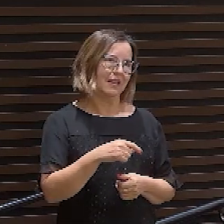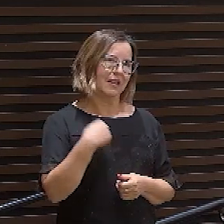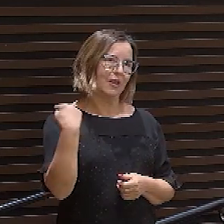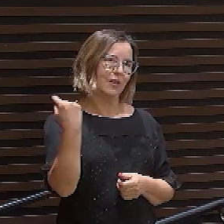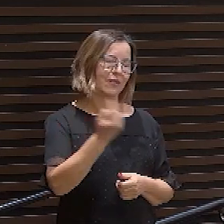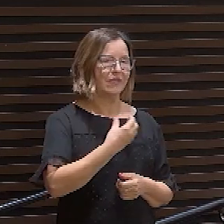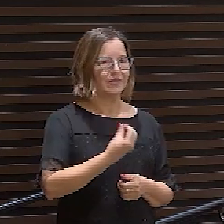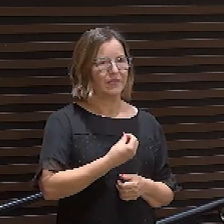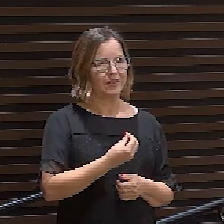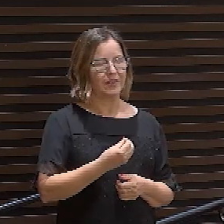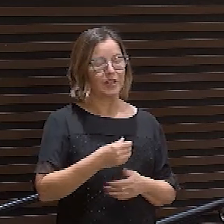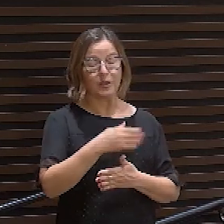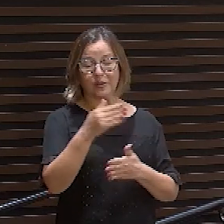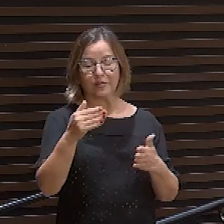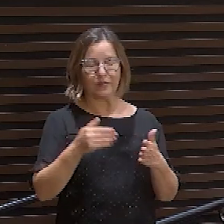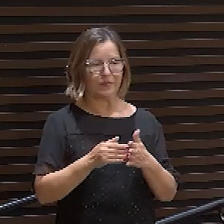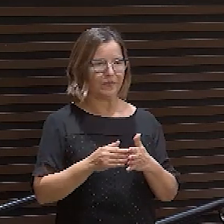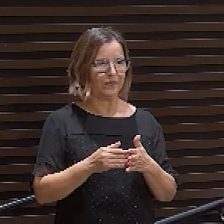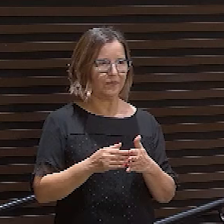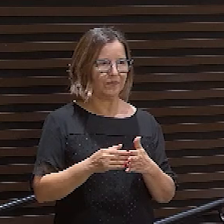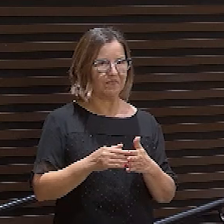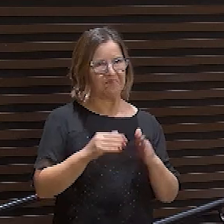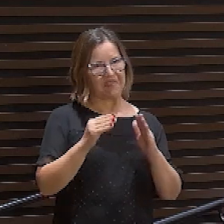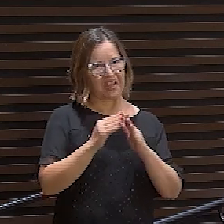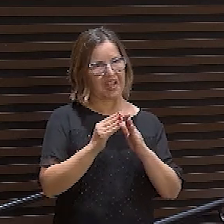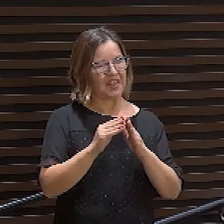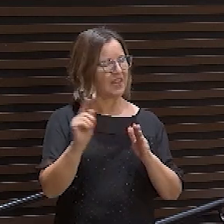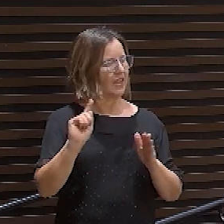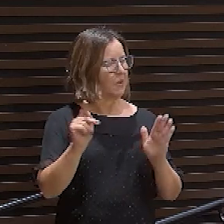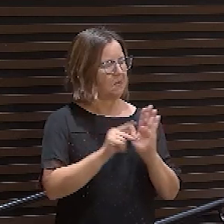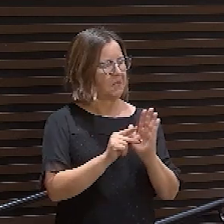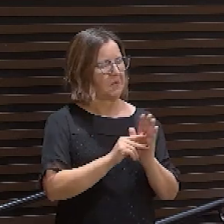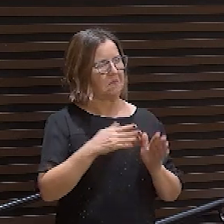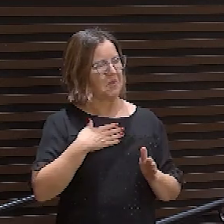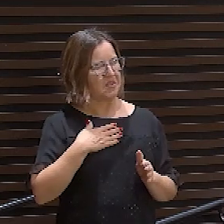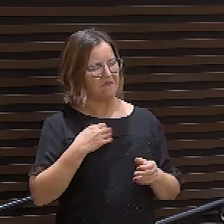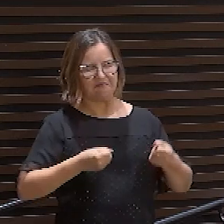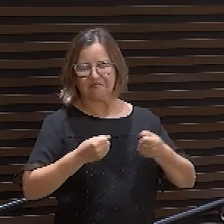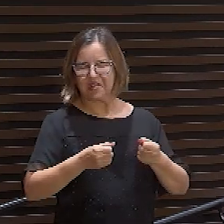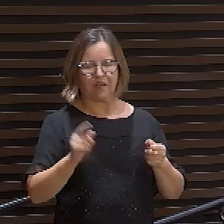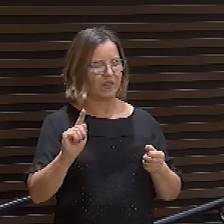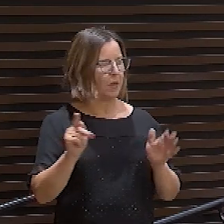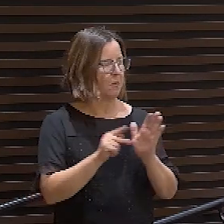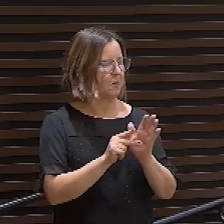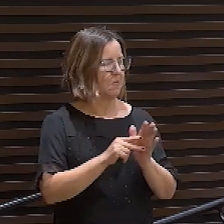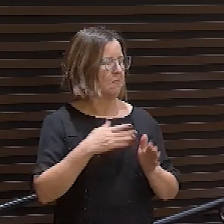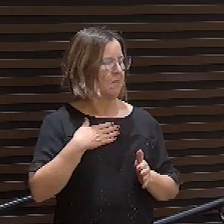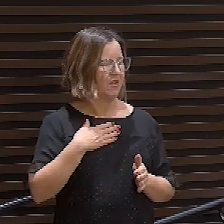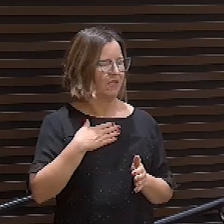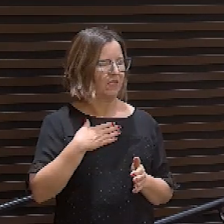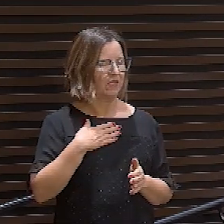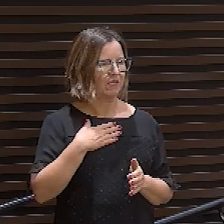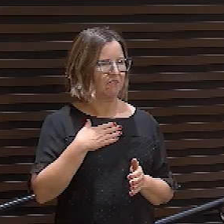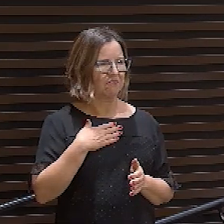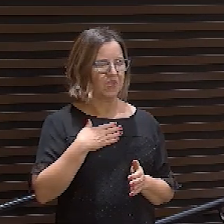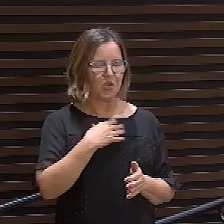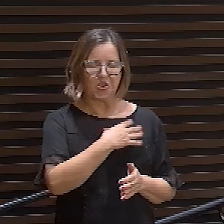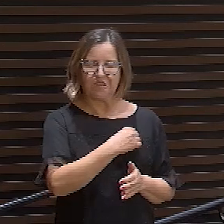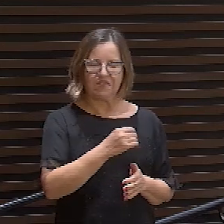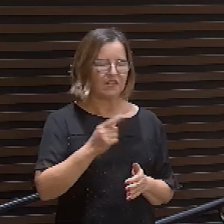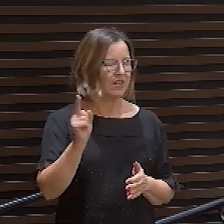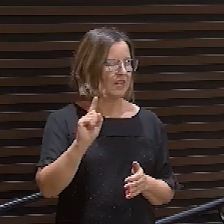Tudo. A casa não é minha, o carro não é meu, os filhos não são